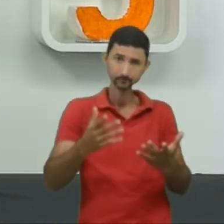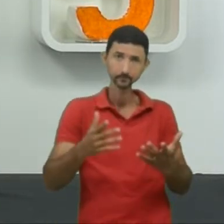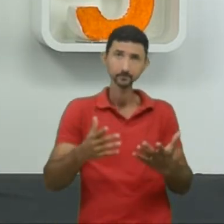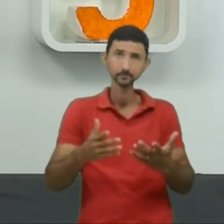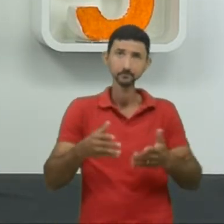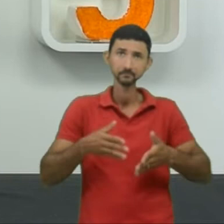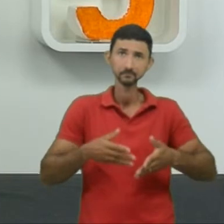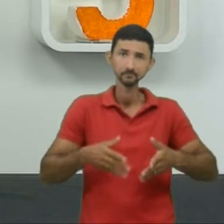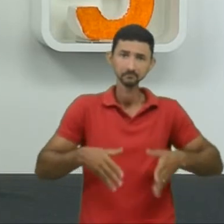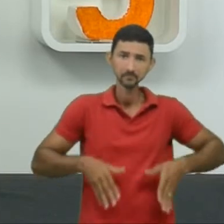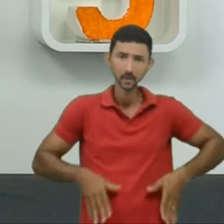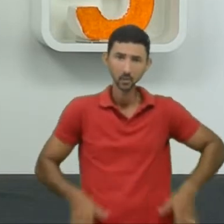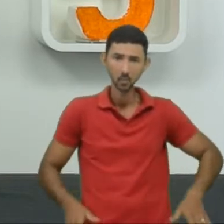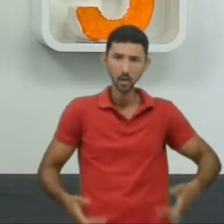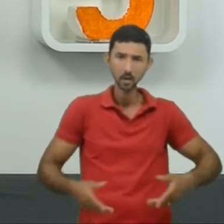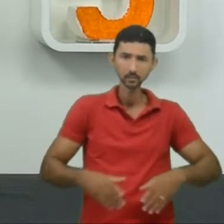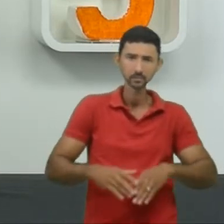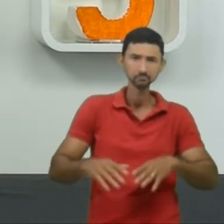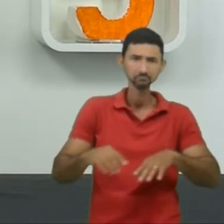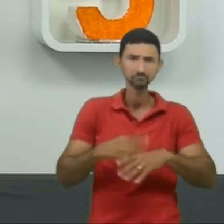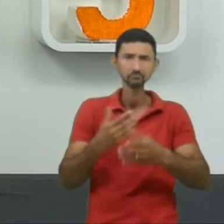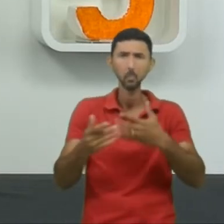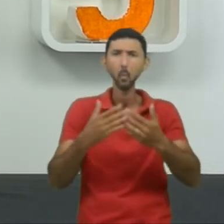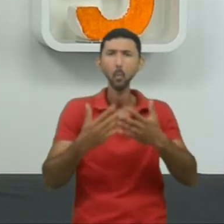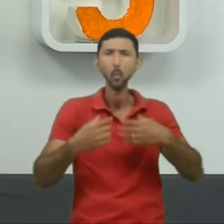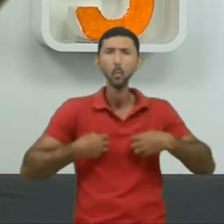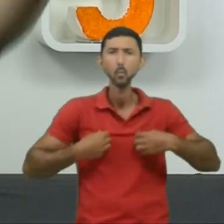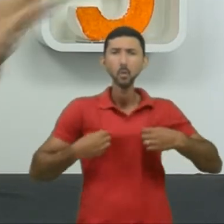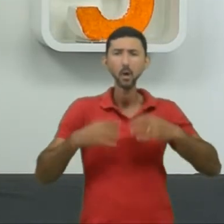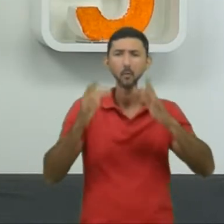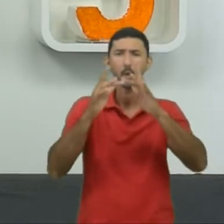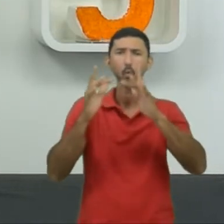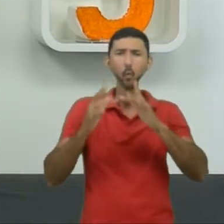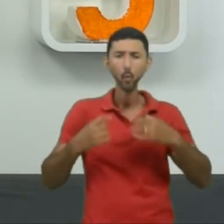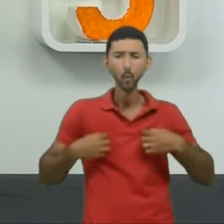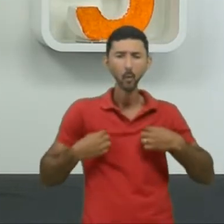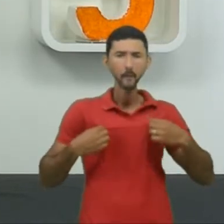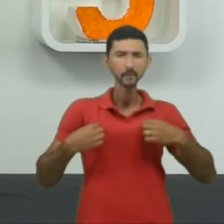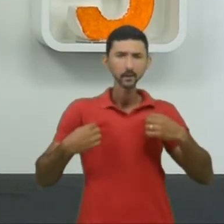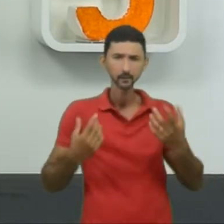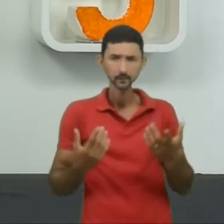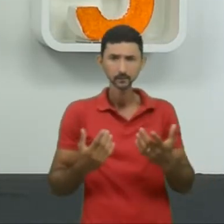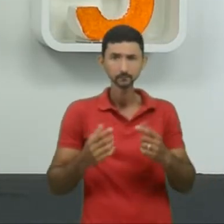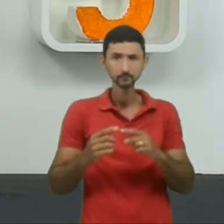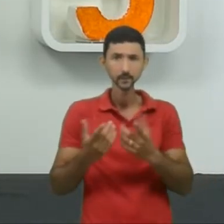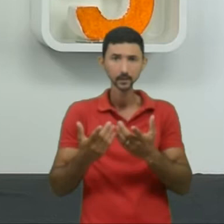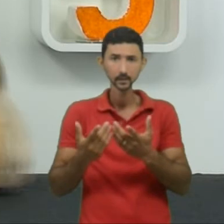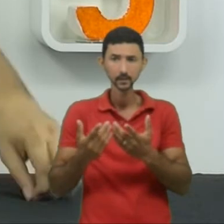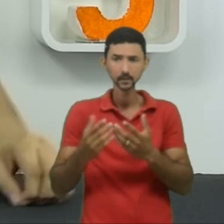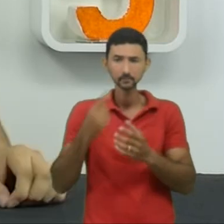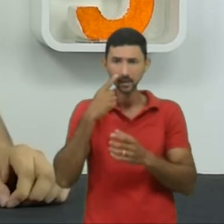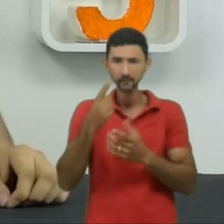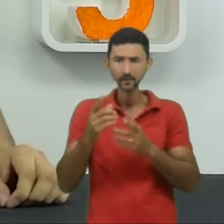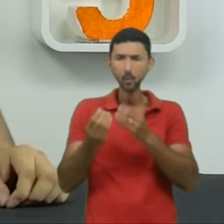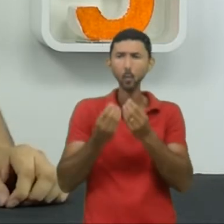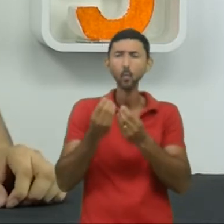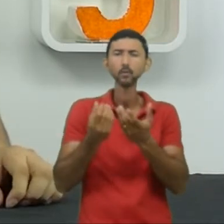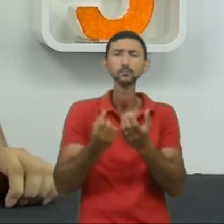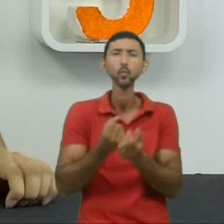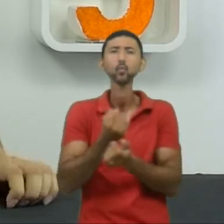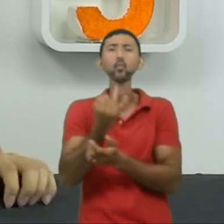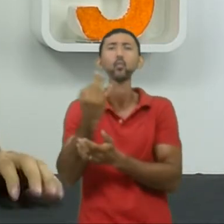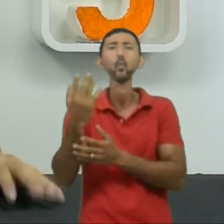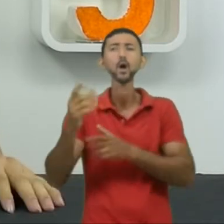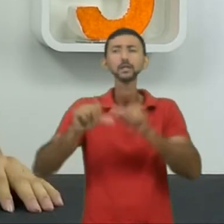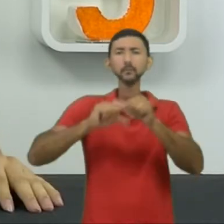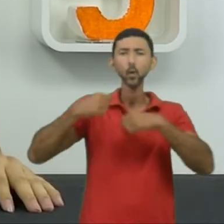Quantas calças, saia, bermudas, você pode combinar com tantas camisas que você tem e verifica de quantas maneiras você